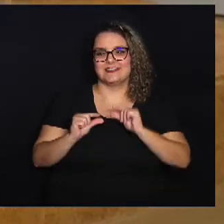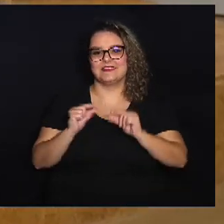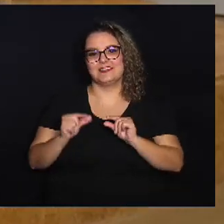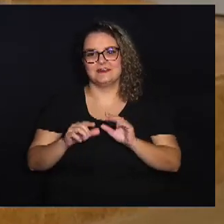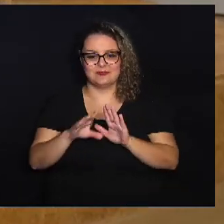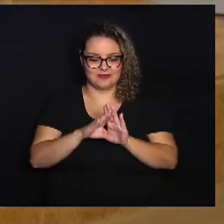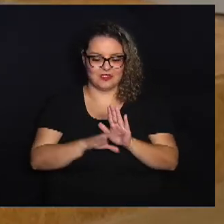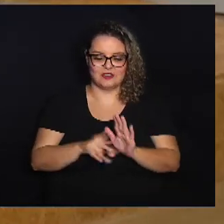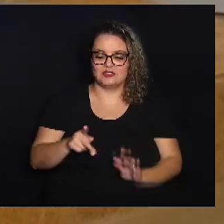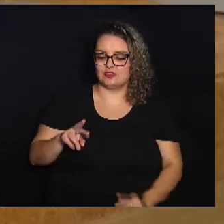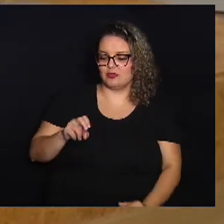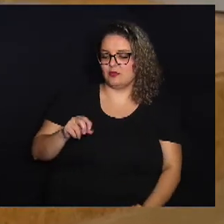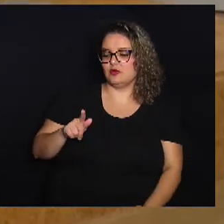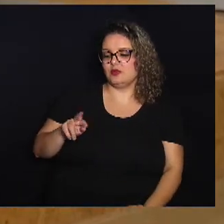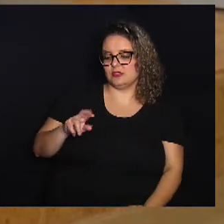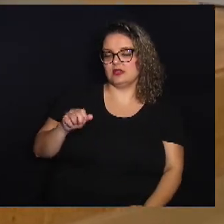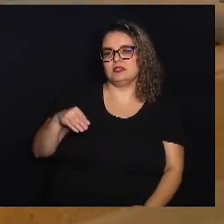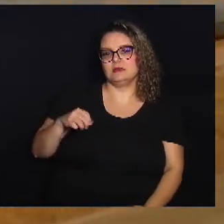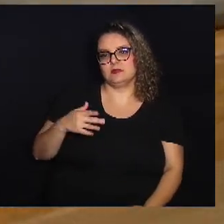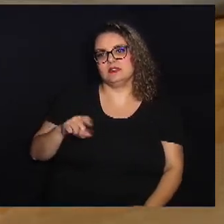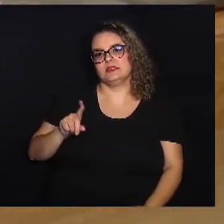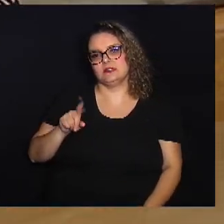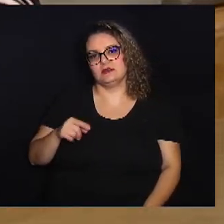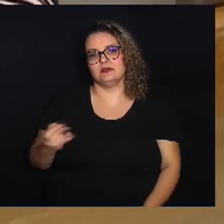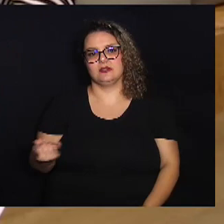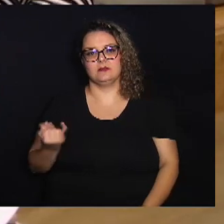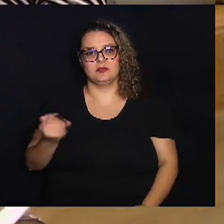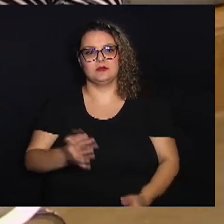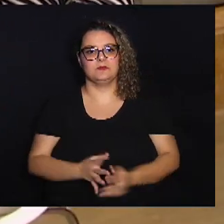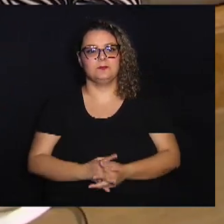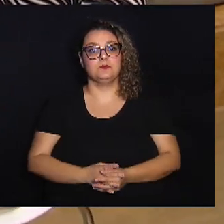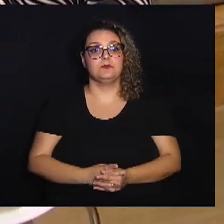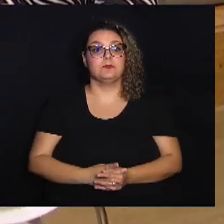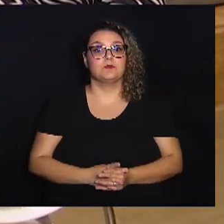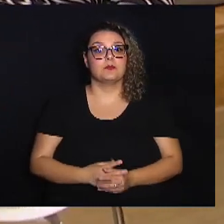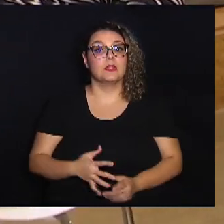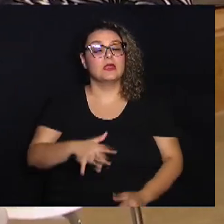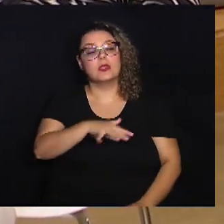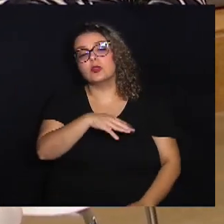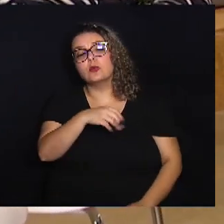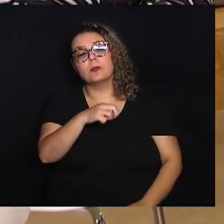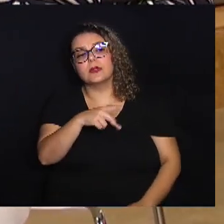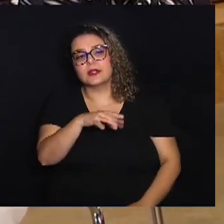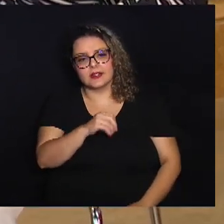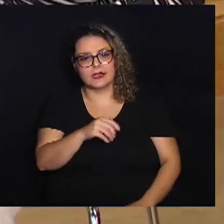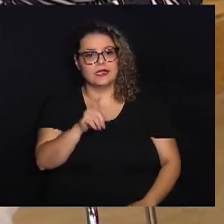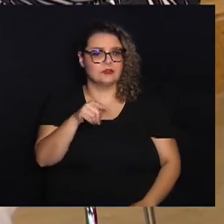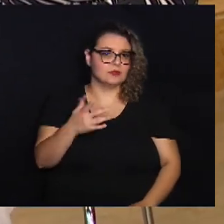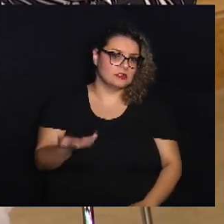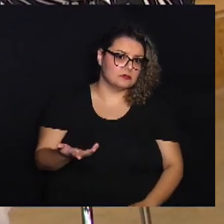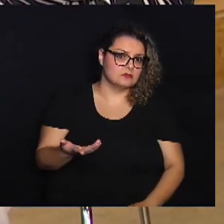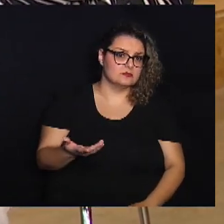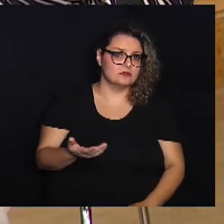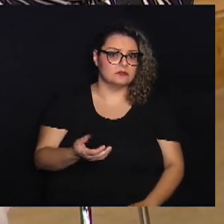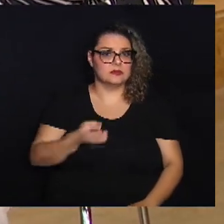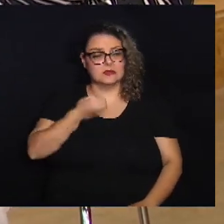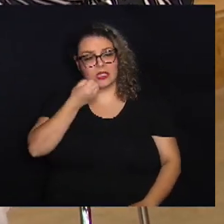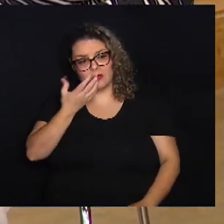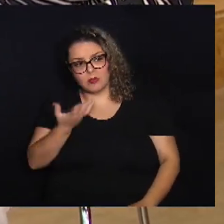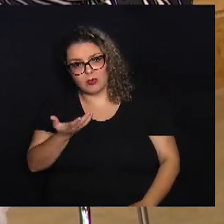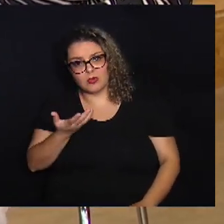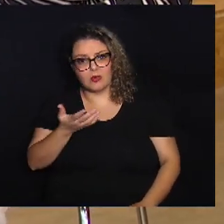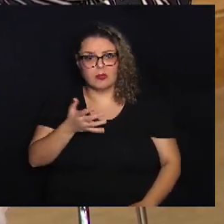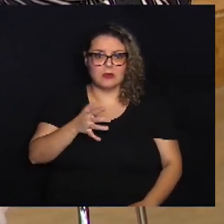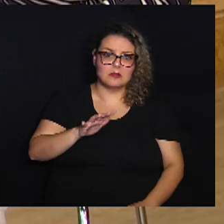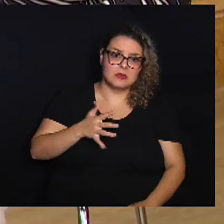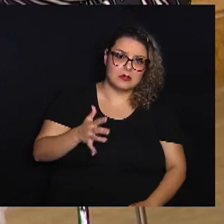programação também, que é importante. Bom, e o mercado, como é? O mercado está aquecido,